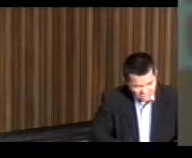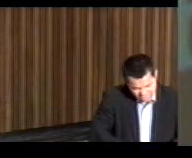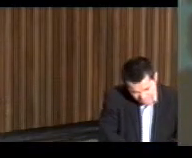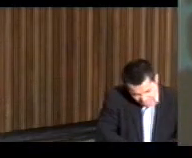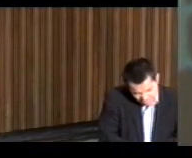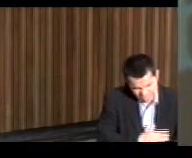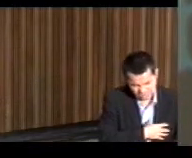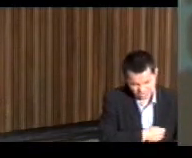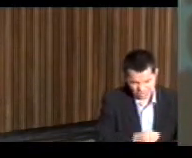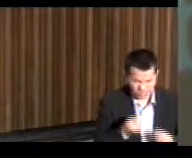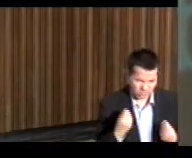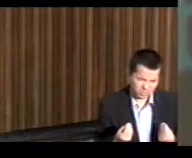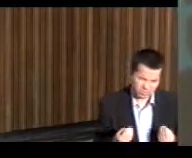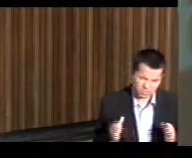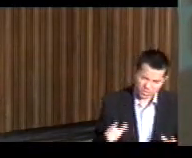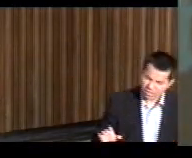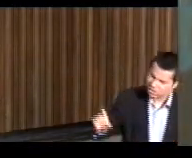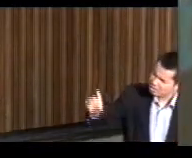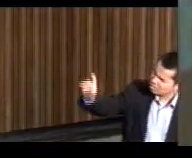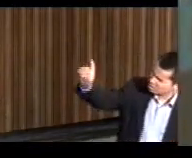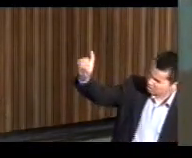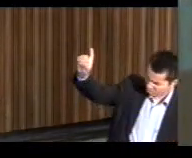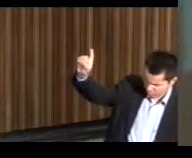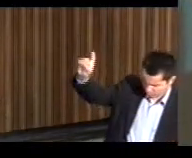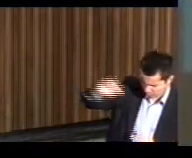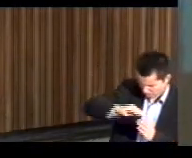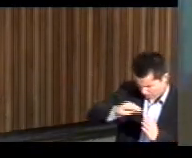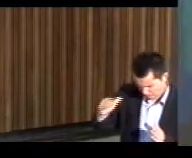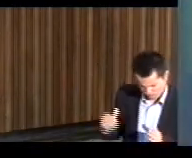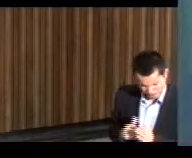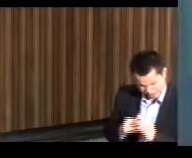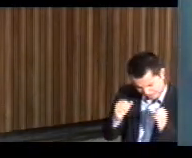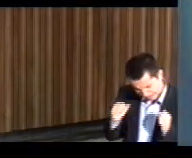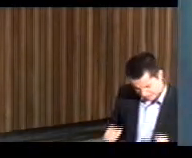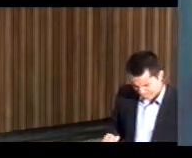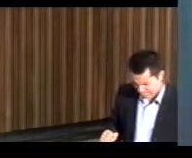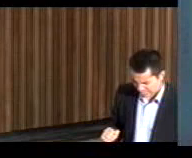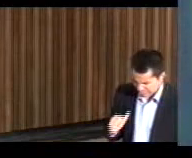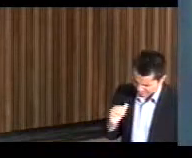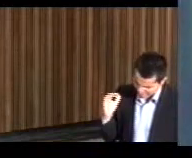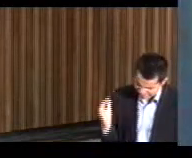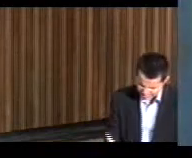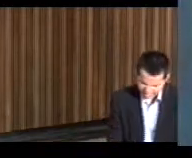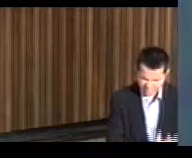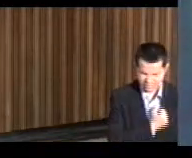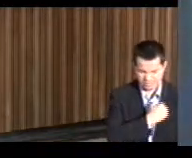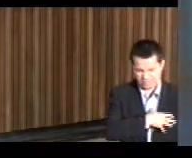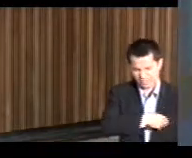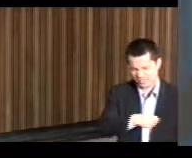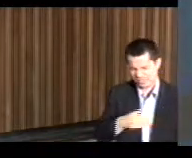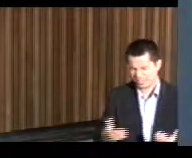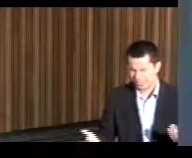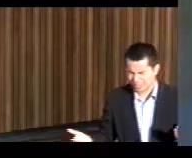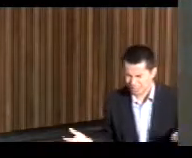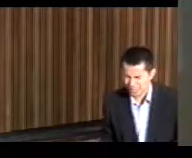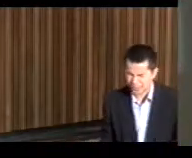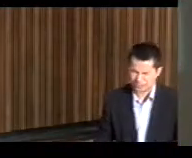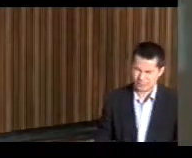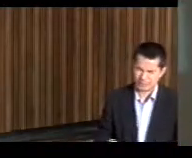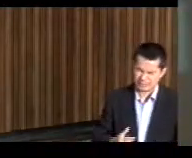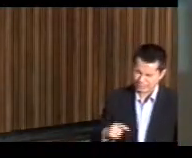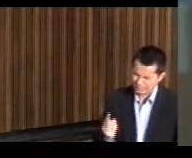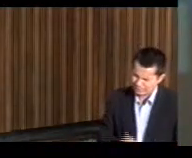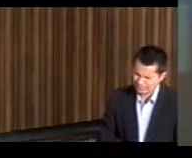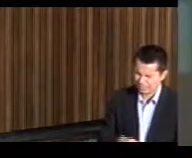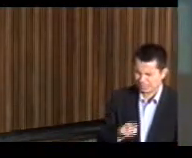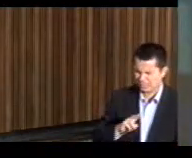E eu quero te pedir, Senhor, Tu é que és o Deus Todo-Poderoso, resgata esses filhos agora em nome de Jesus. Eu não